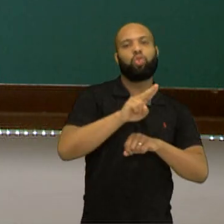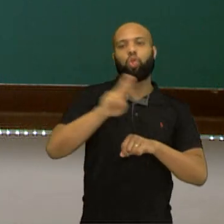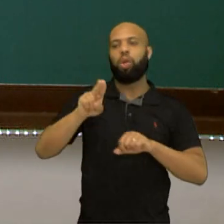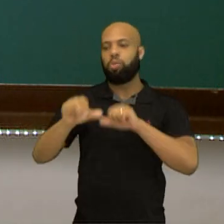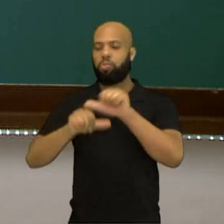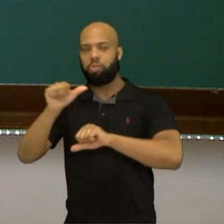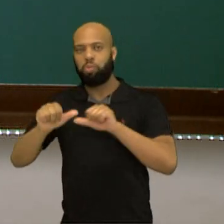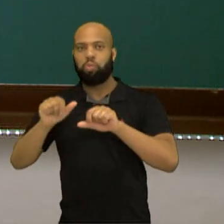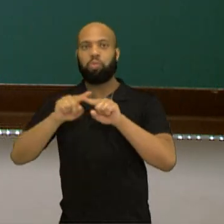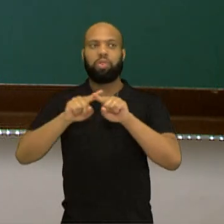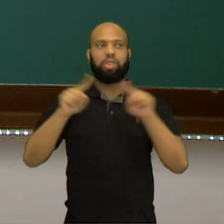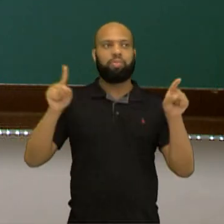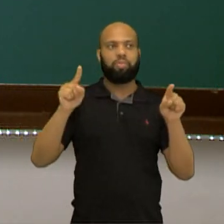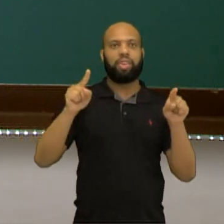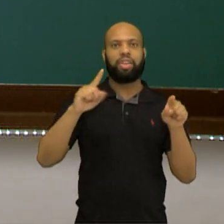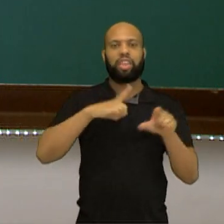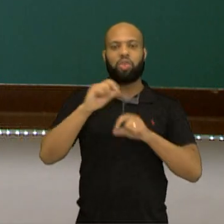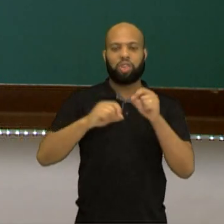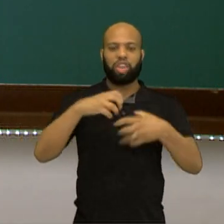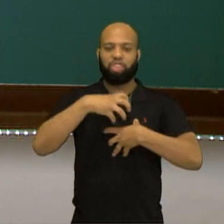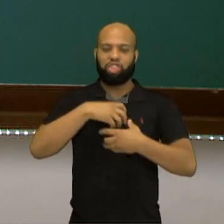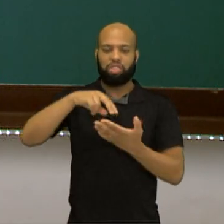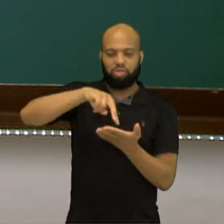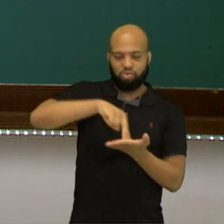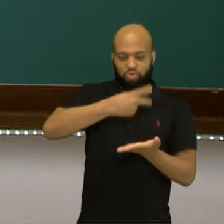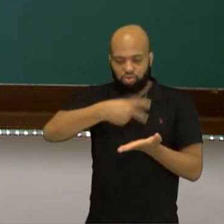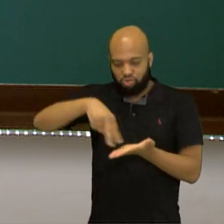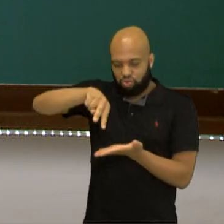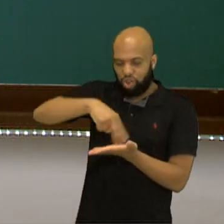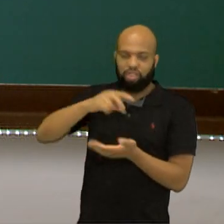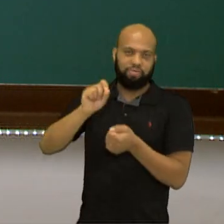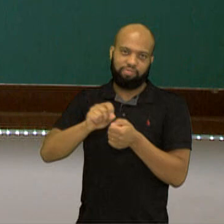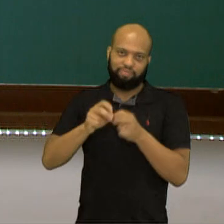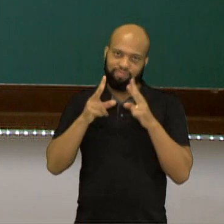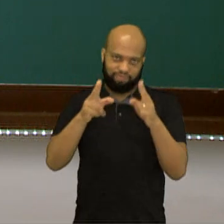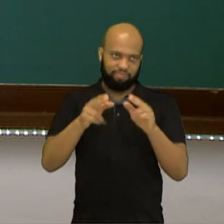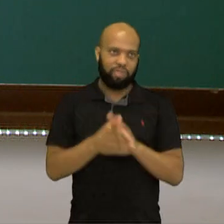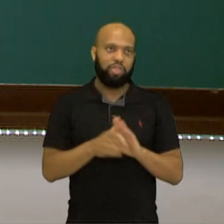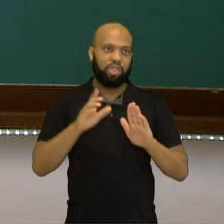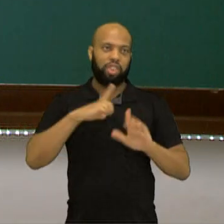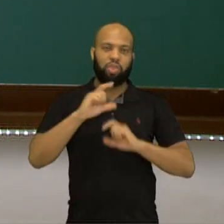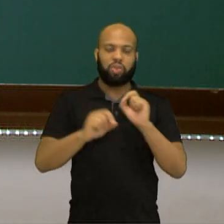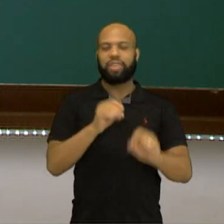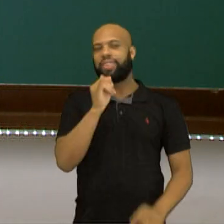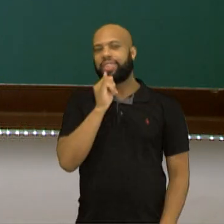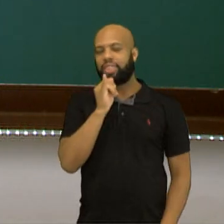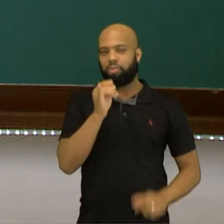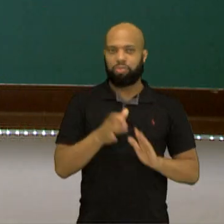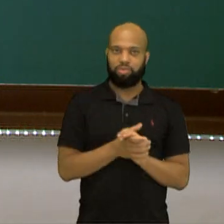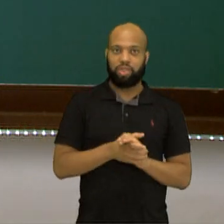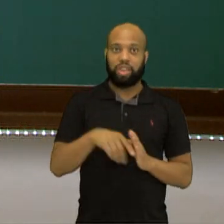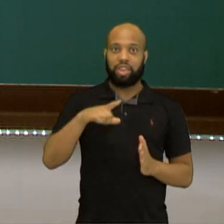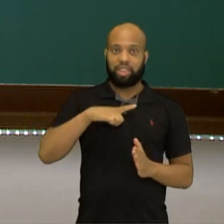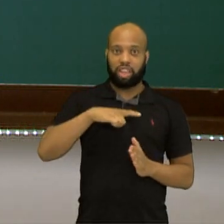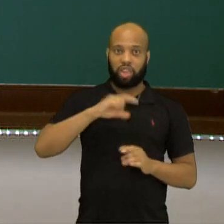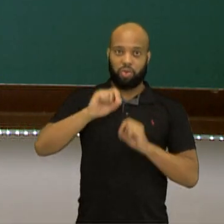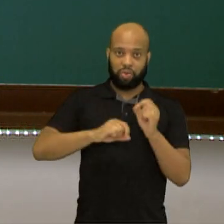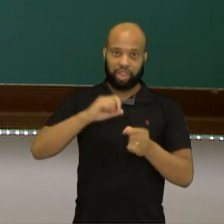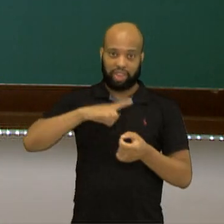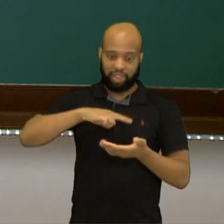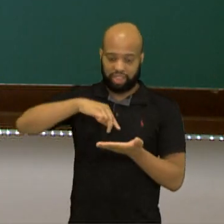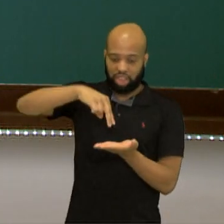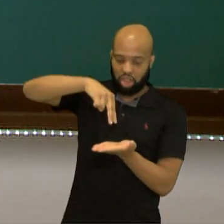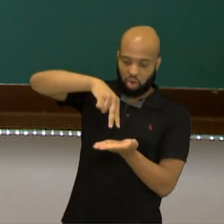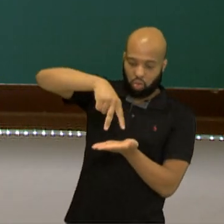outro, tá? Mas os manobras são praticamente iguais. Então, aqui a gente poderia citar, por exemplo, o ollie, que a gente viu na